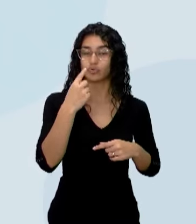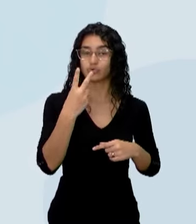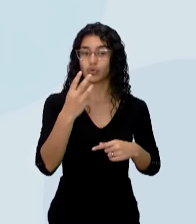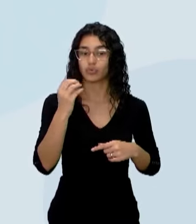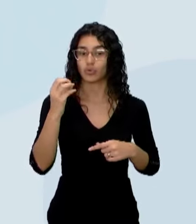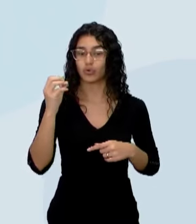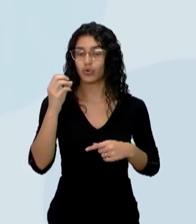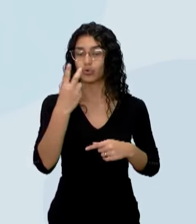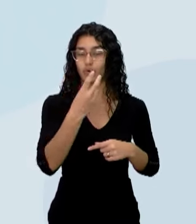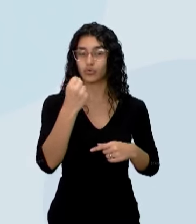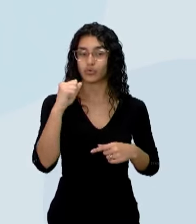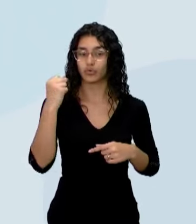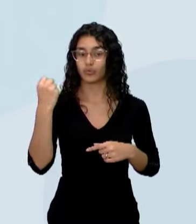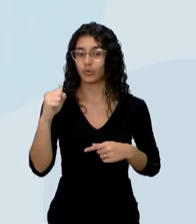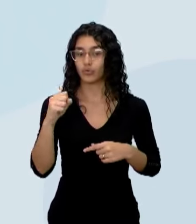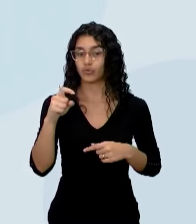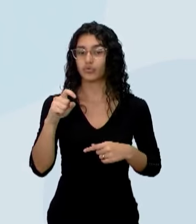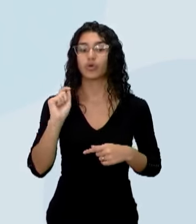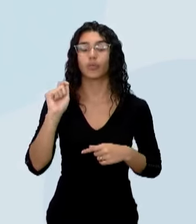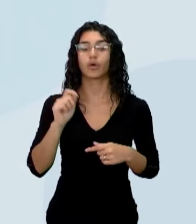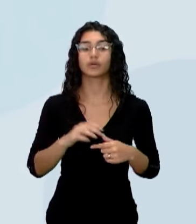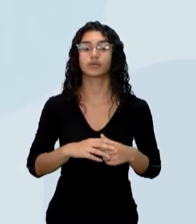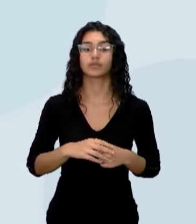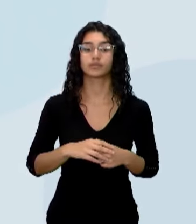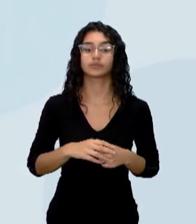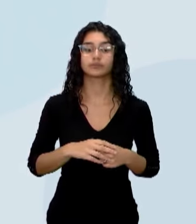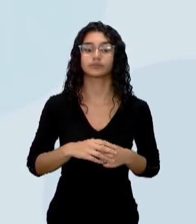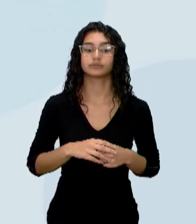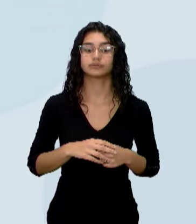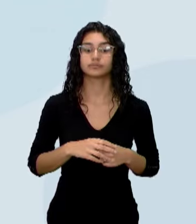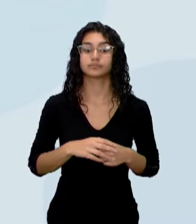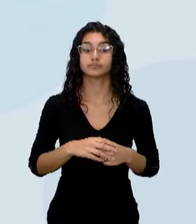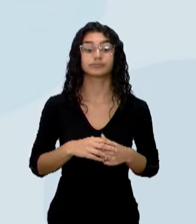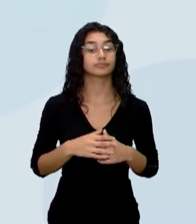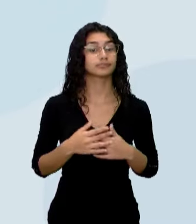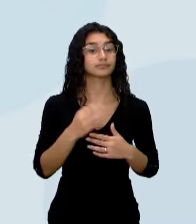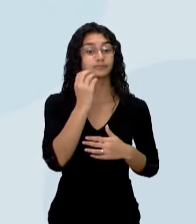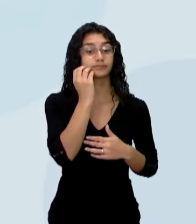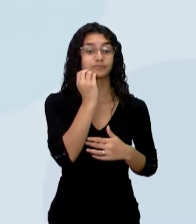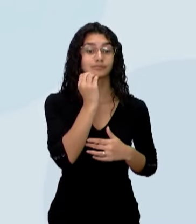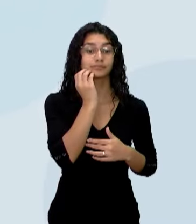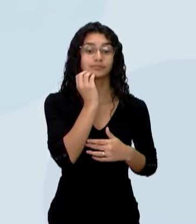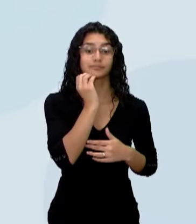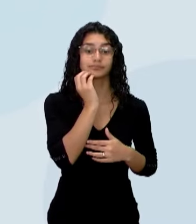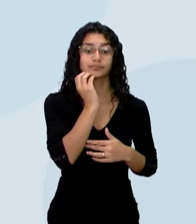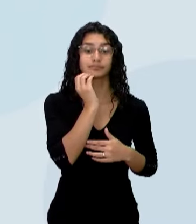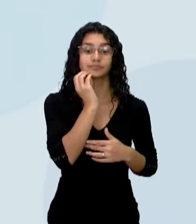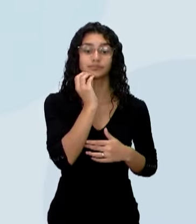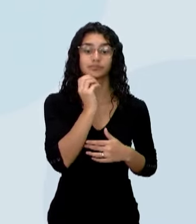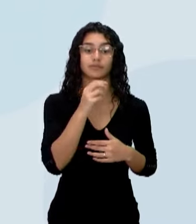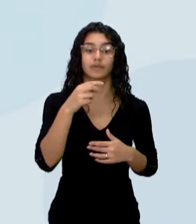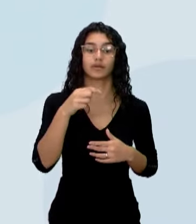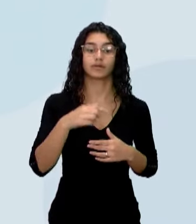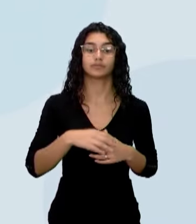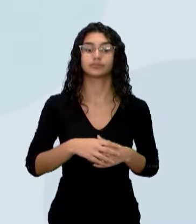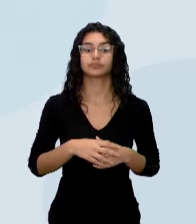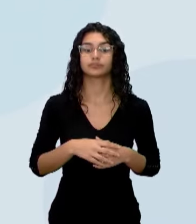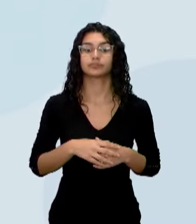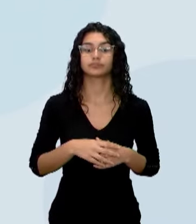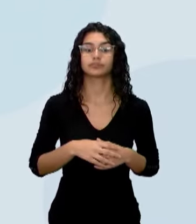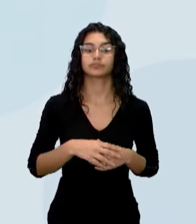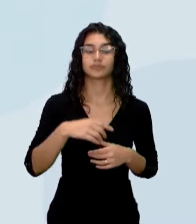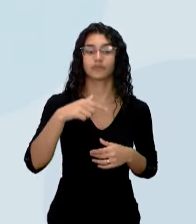288 é o valor do X. E isso aí vai dar quanto, Tony? 108? Vai dar Dá 72. 72. Aqui, ó. Muito bom. Vamos fazer essa continha aqui, né?